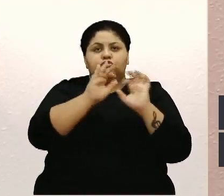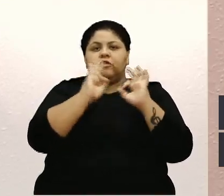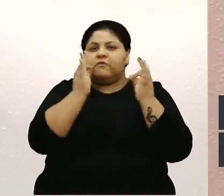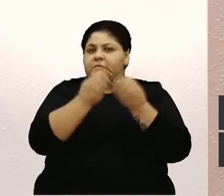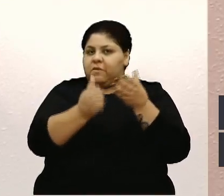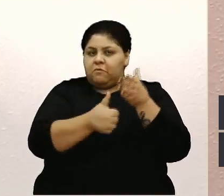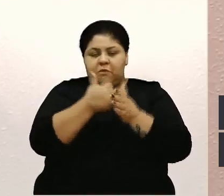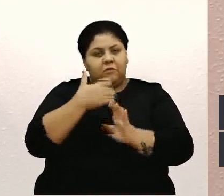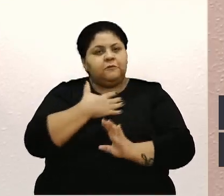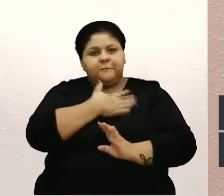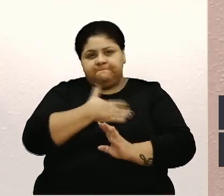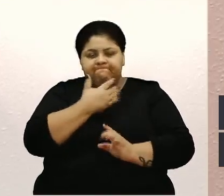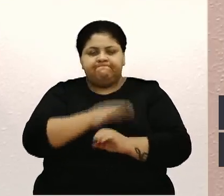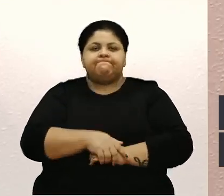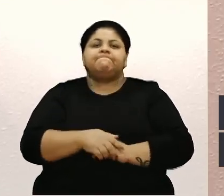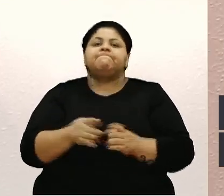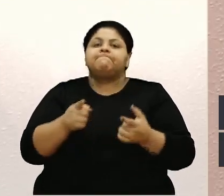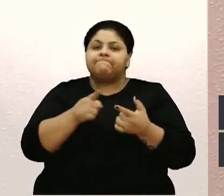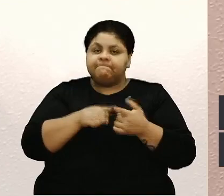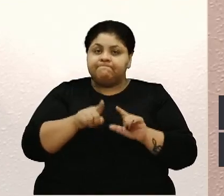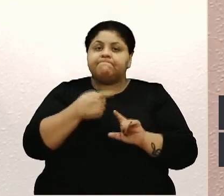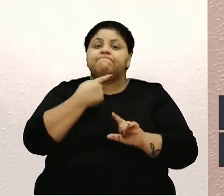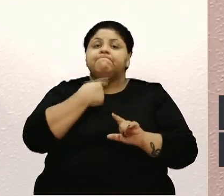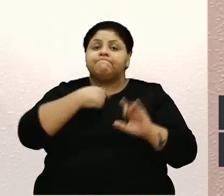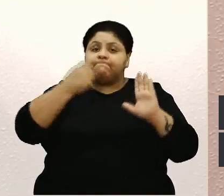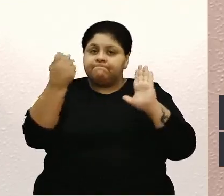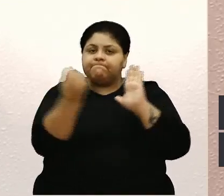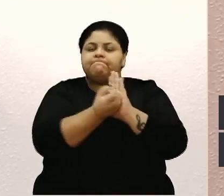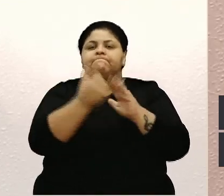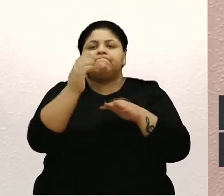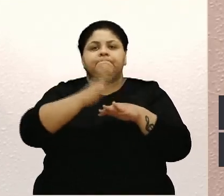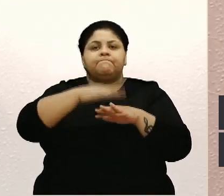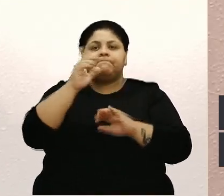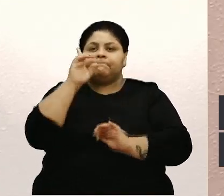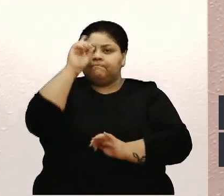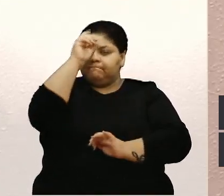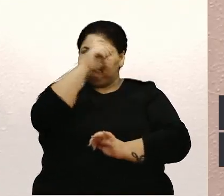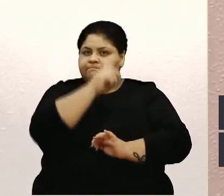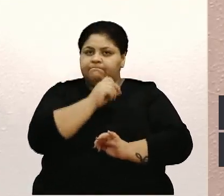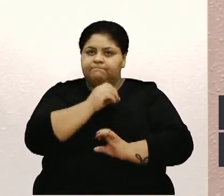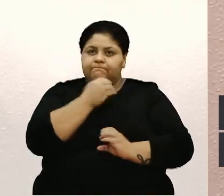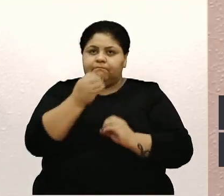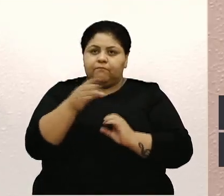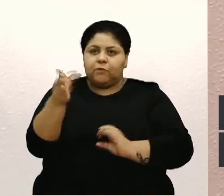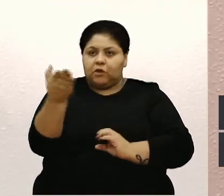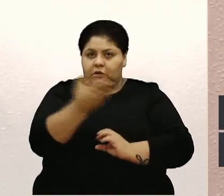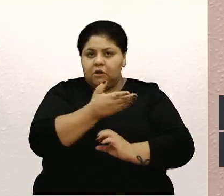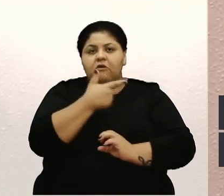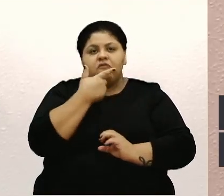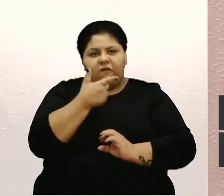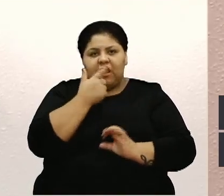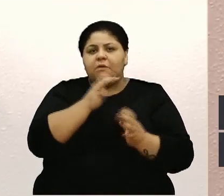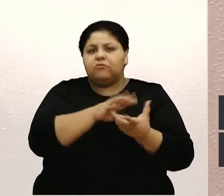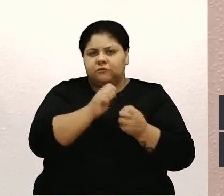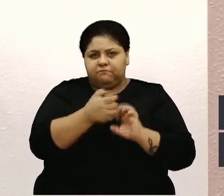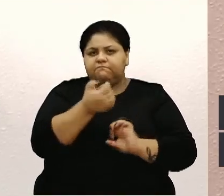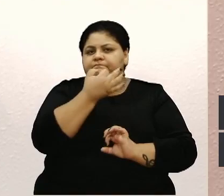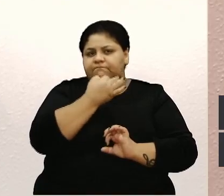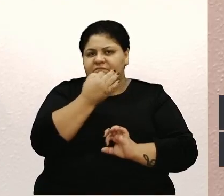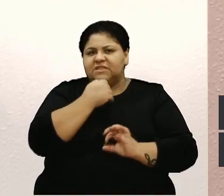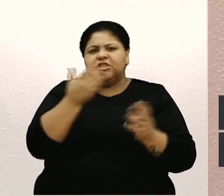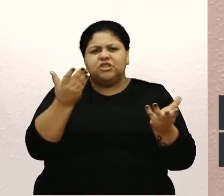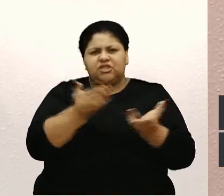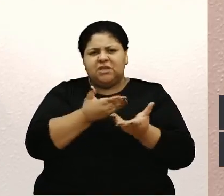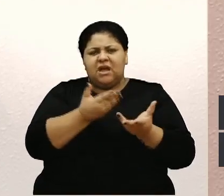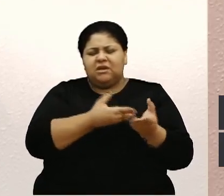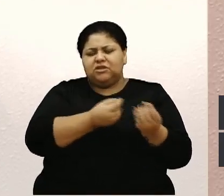deixar registrado aqui que uma das maiores dificuldades, como todos nós falamos, para o artesanato caxiense, já vem de longos